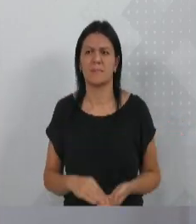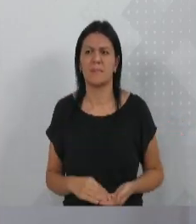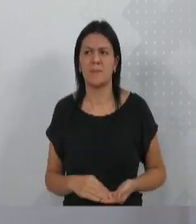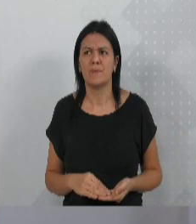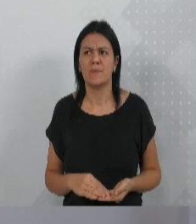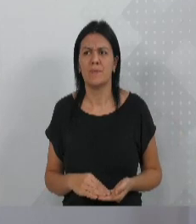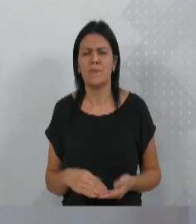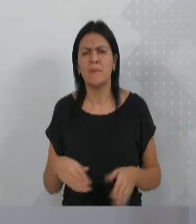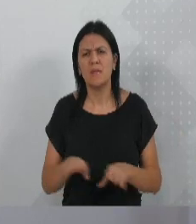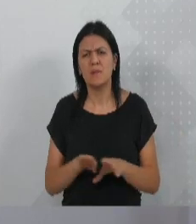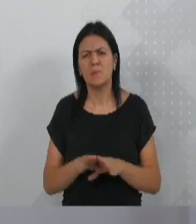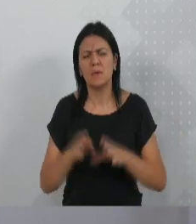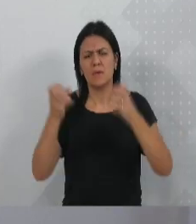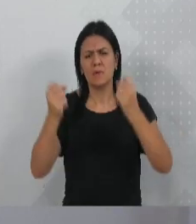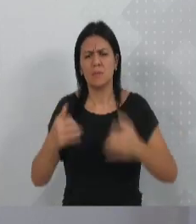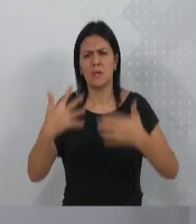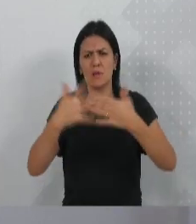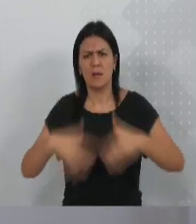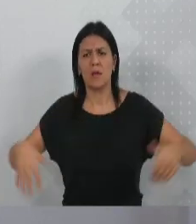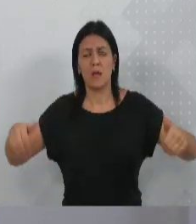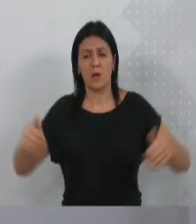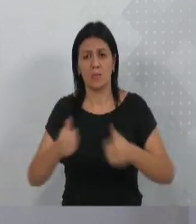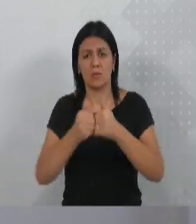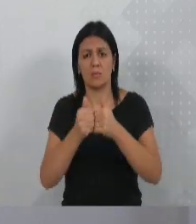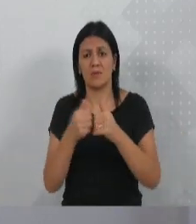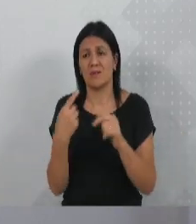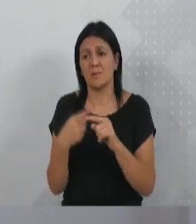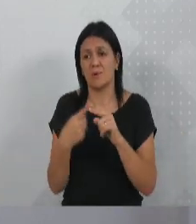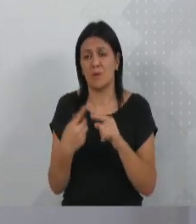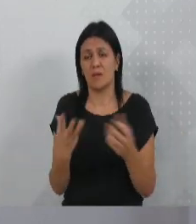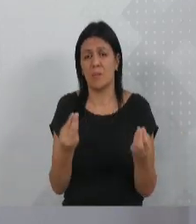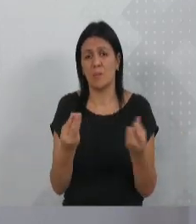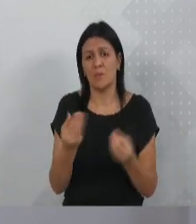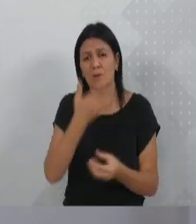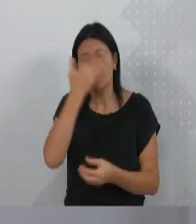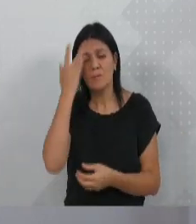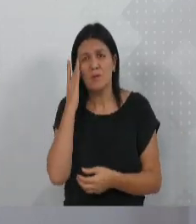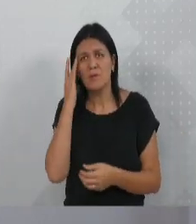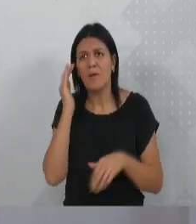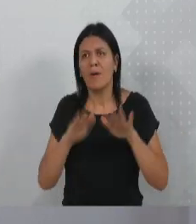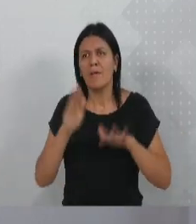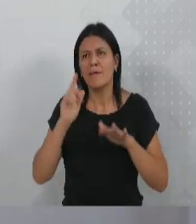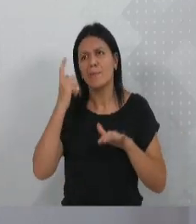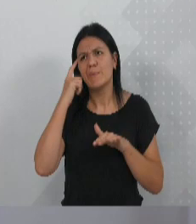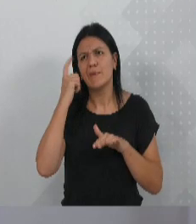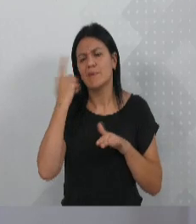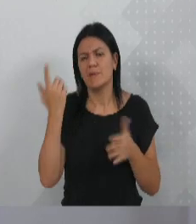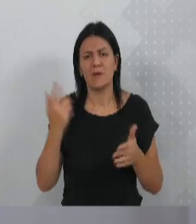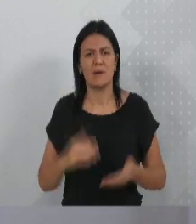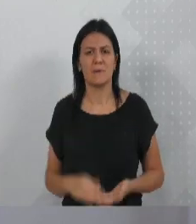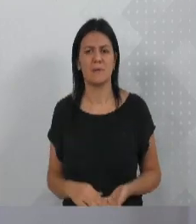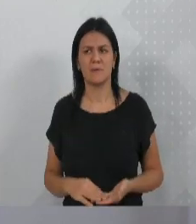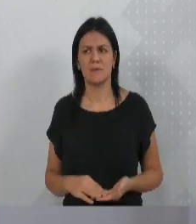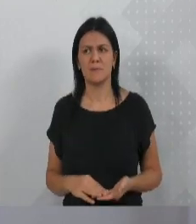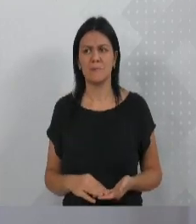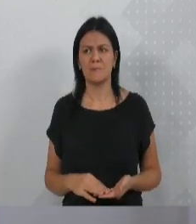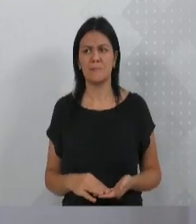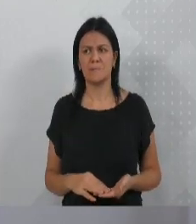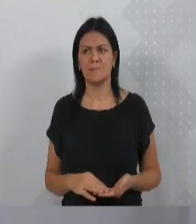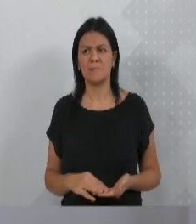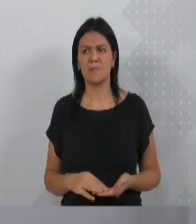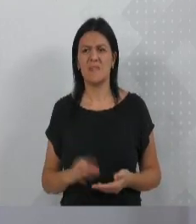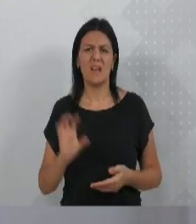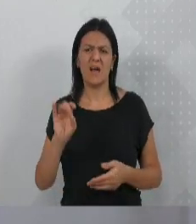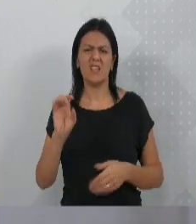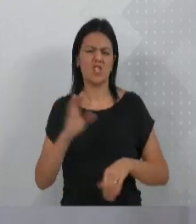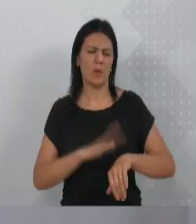Maurício a aer é que muitas pessoas ou nós até pensamos tem algum momento que a a o momento da só